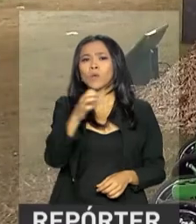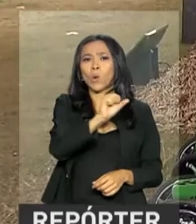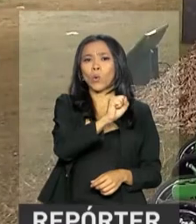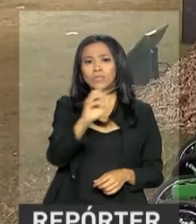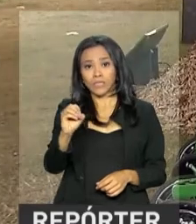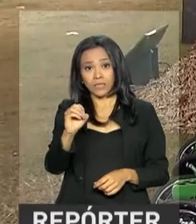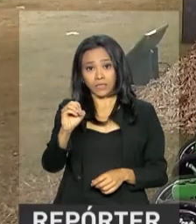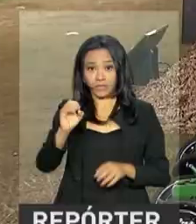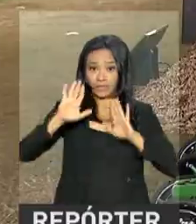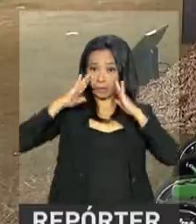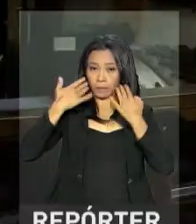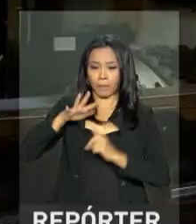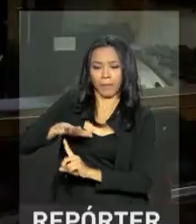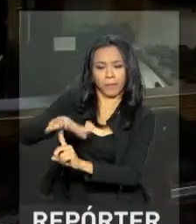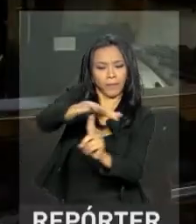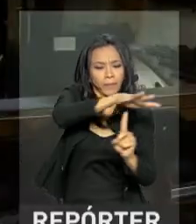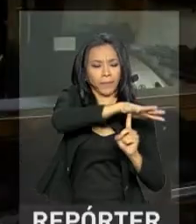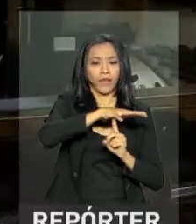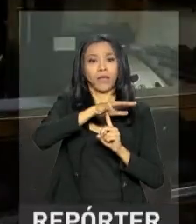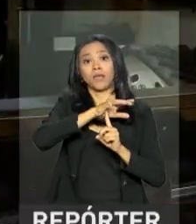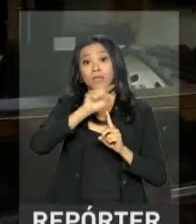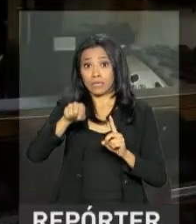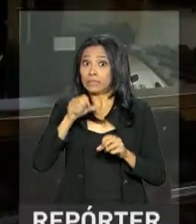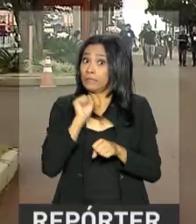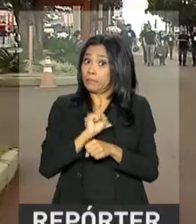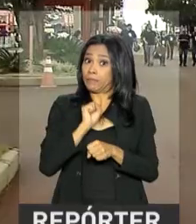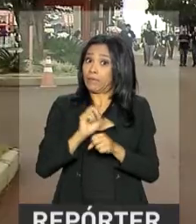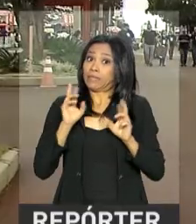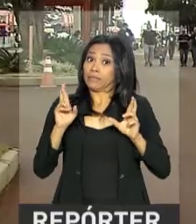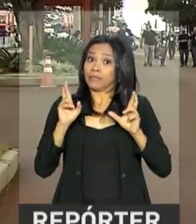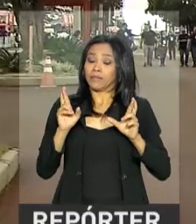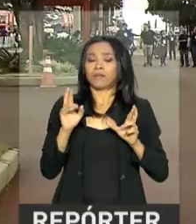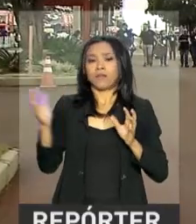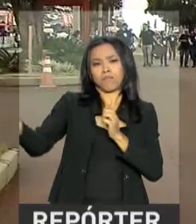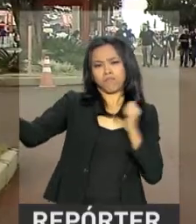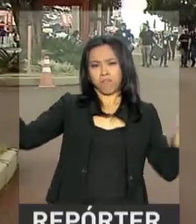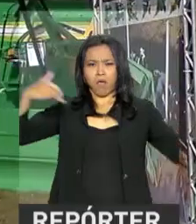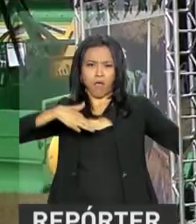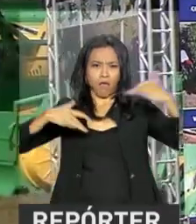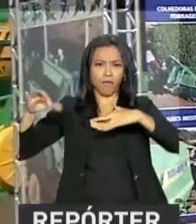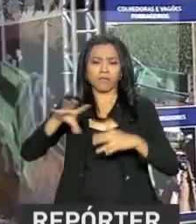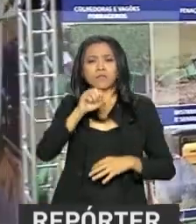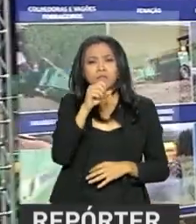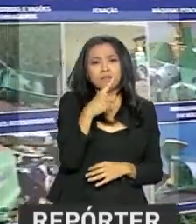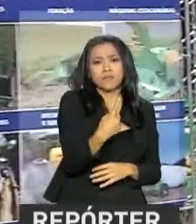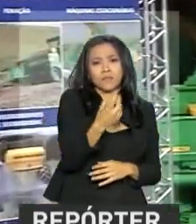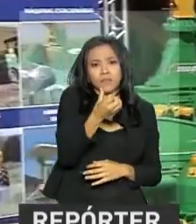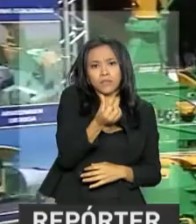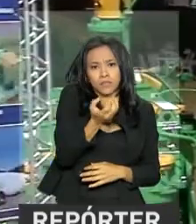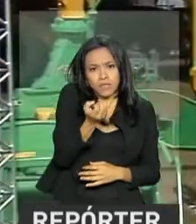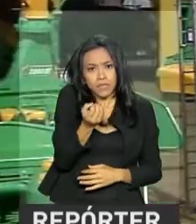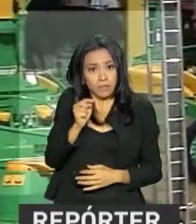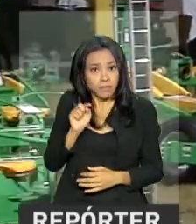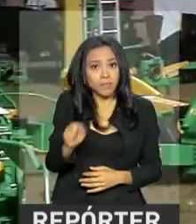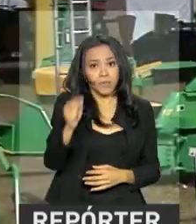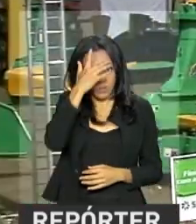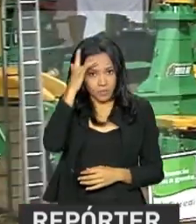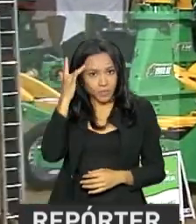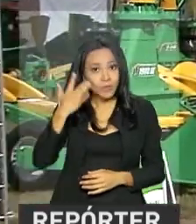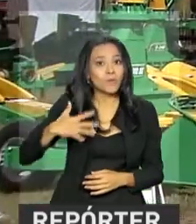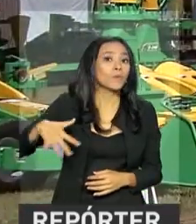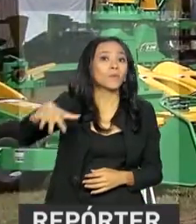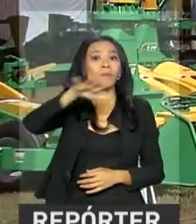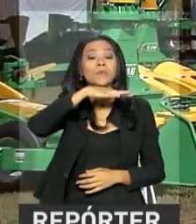expositores ea expectativa é receber 160 mil visitantes de 70 países a